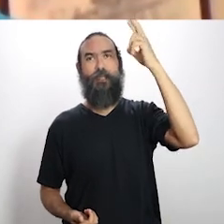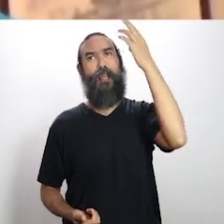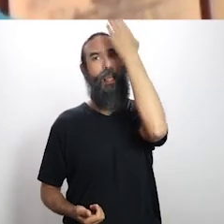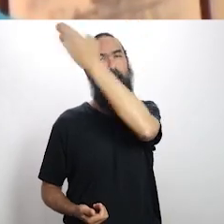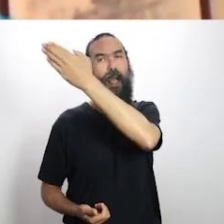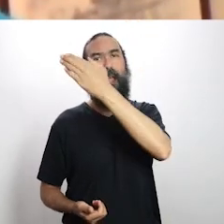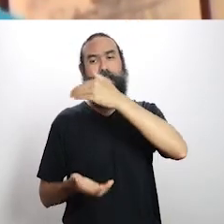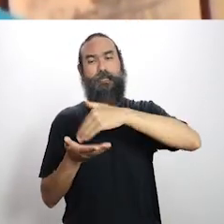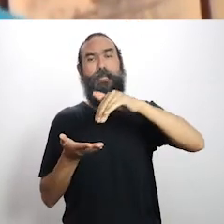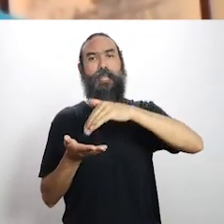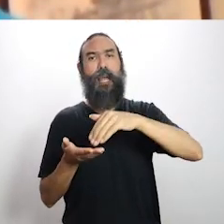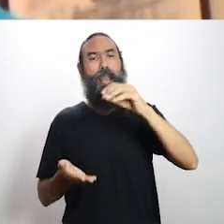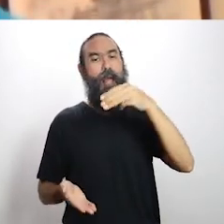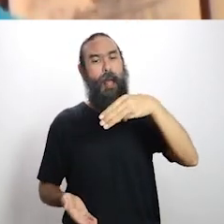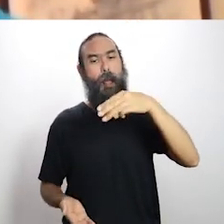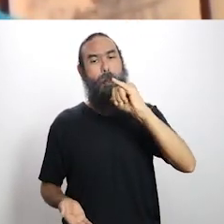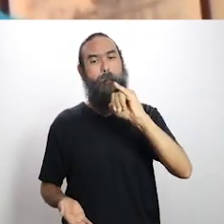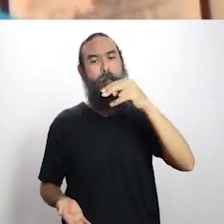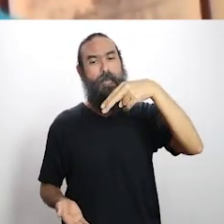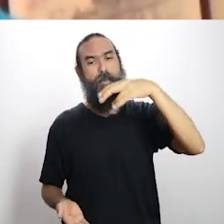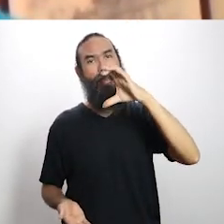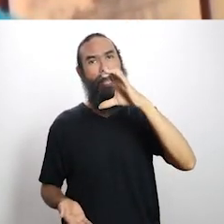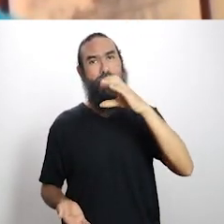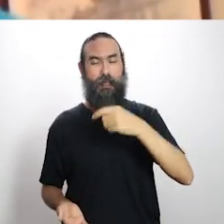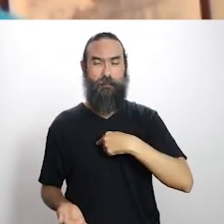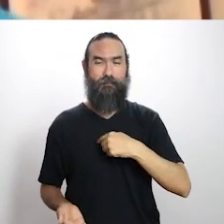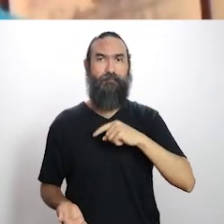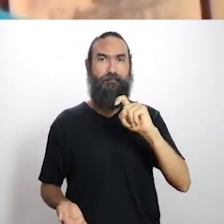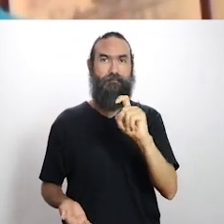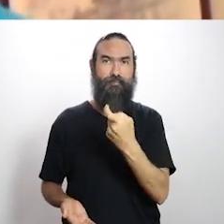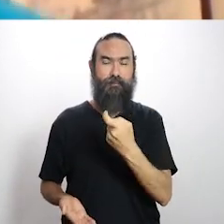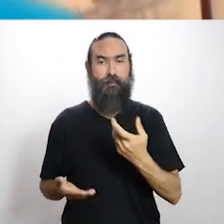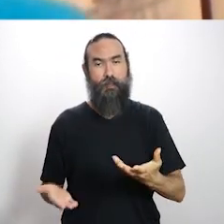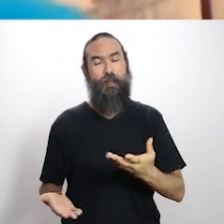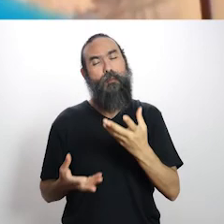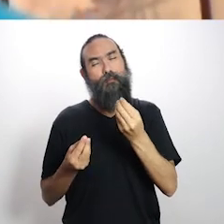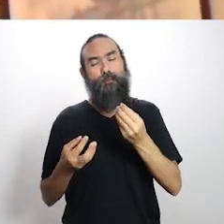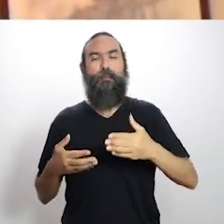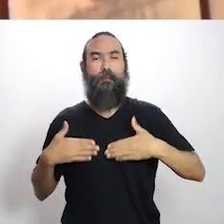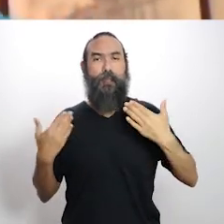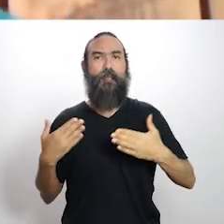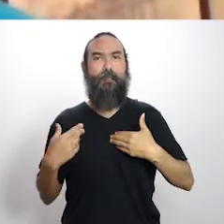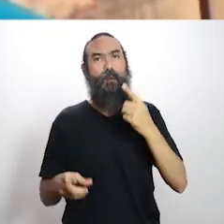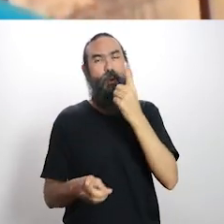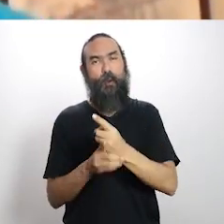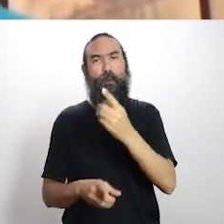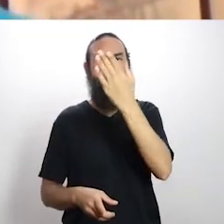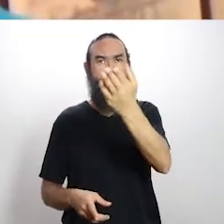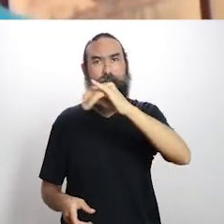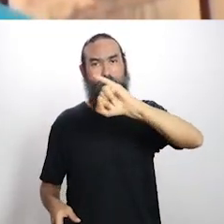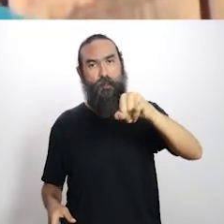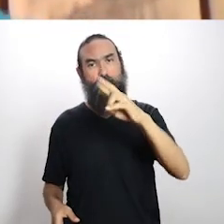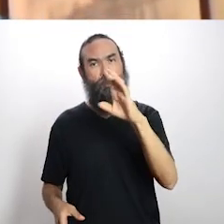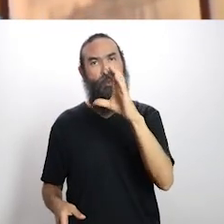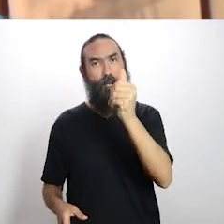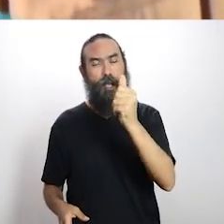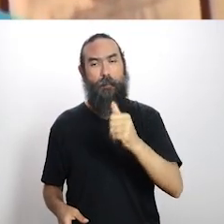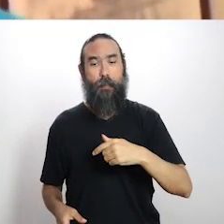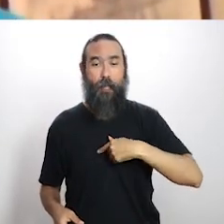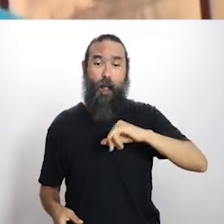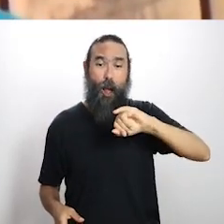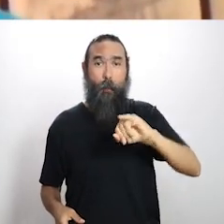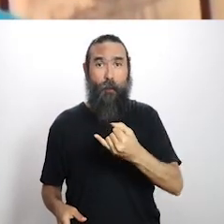de telefone mas eu pus aqui no chat você manda de novo para mim por favor aí eu já já pego